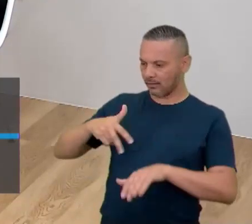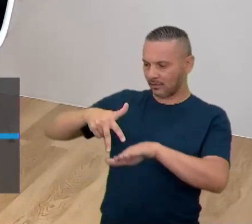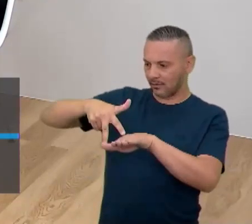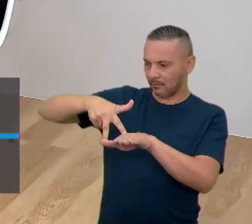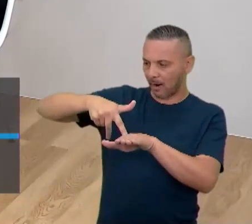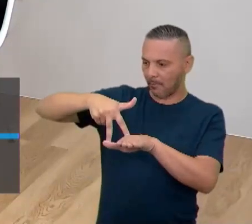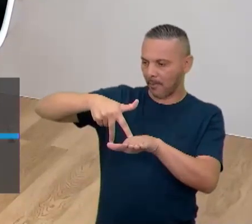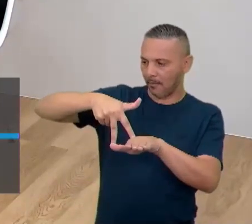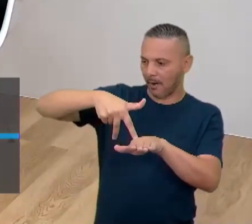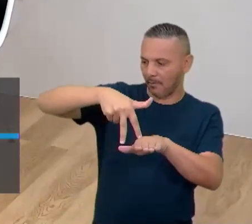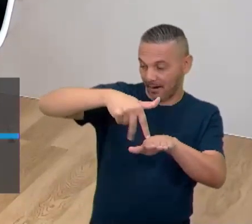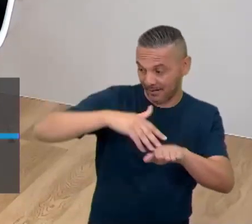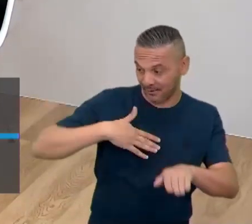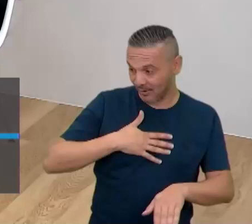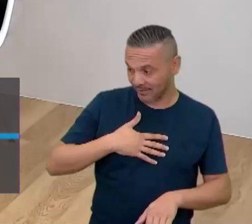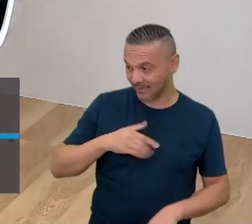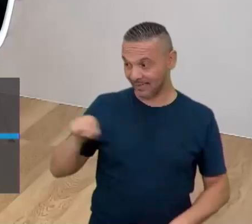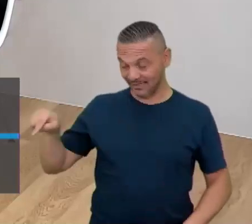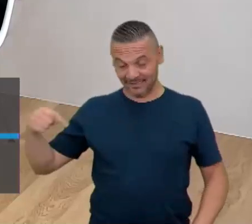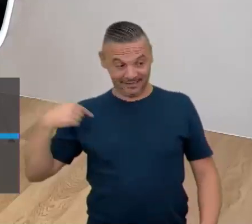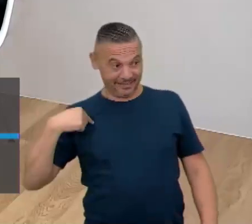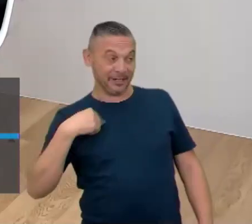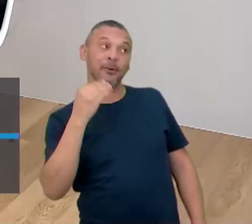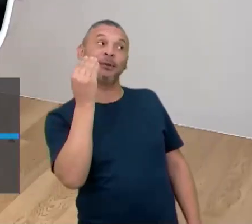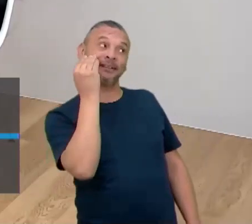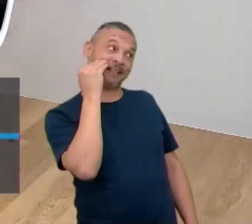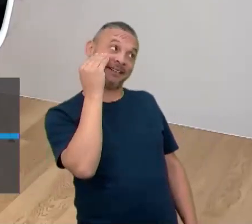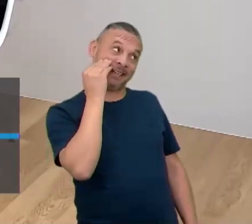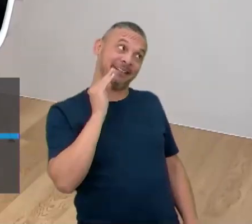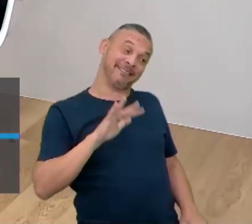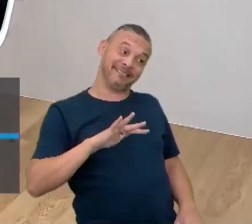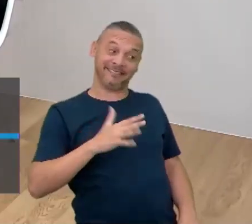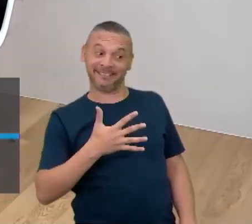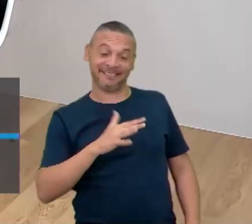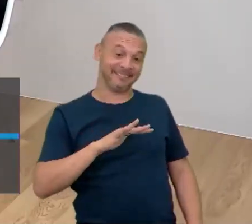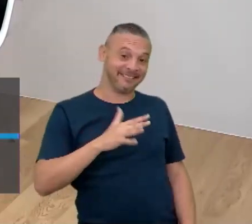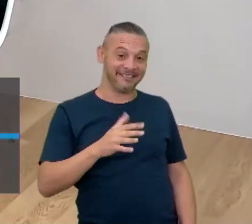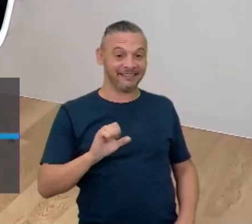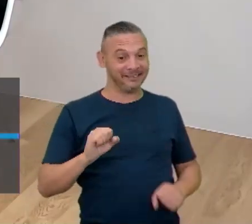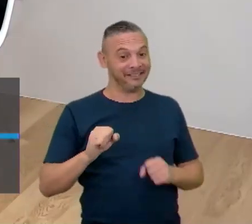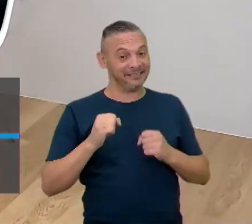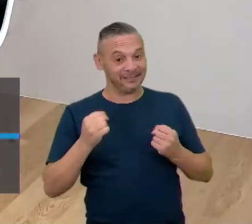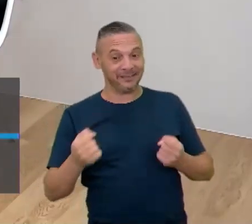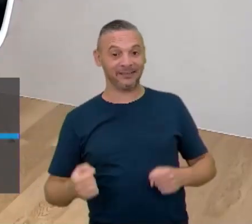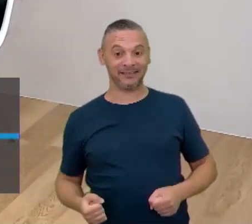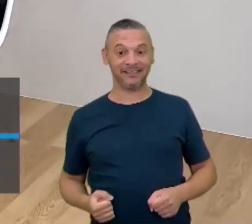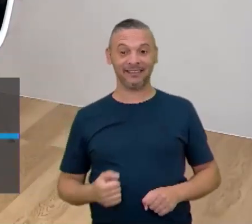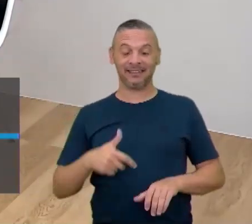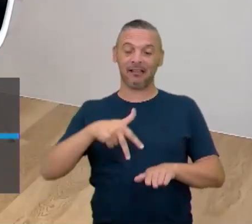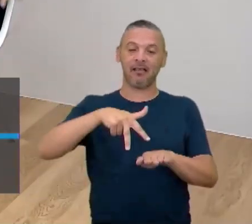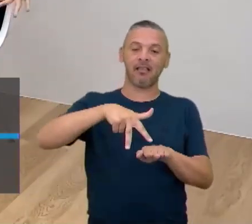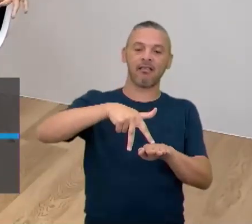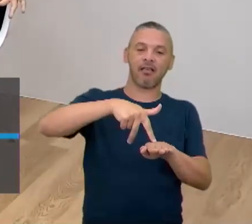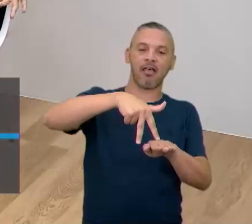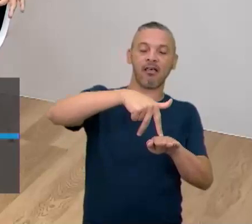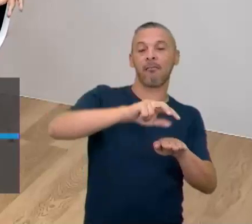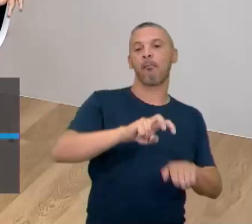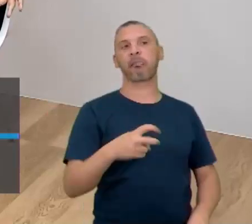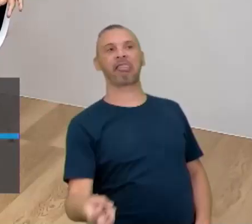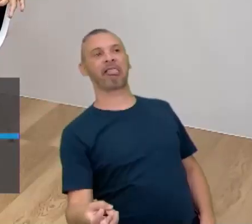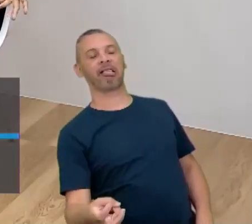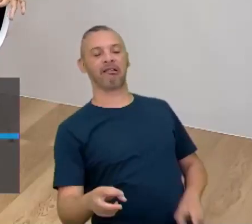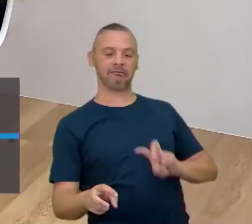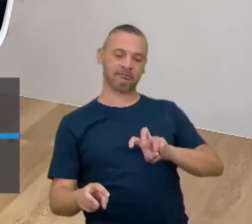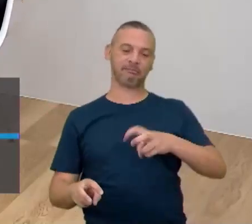Eu tentava. Você se esforçou, né? Isso, me esforcei um pouquinho. Só que você chorava pelos tombos. Chorava pelos tombos, até Não, porque... não